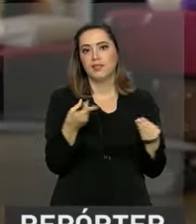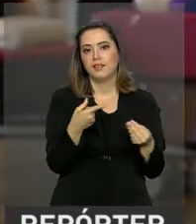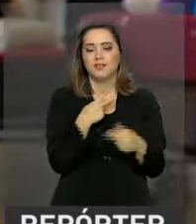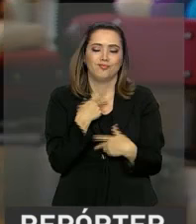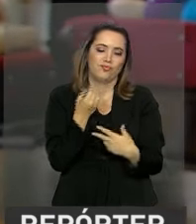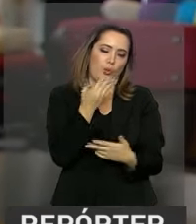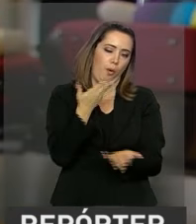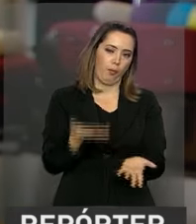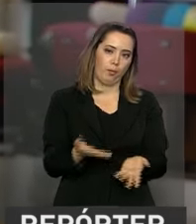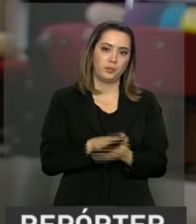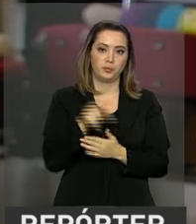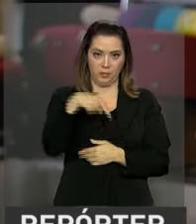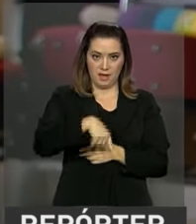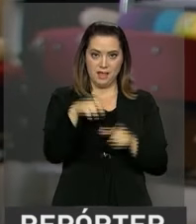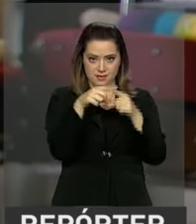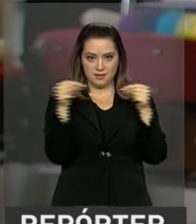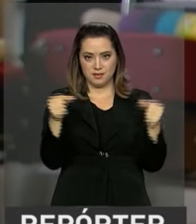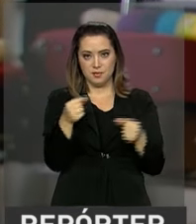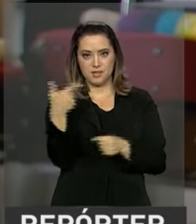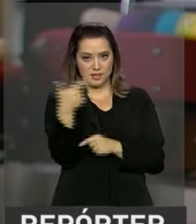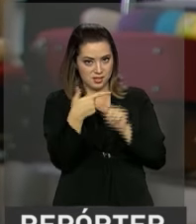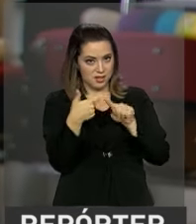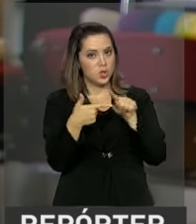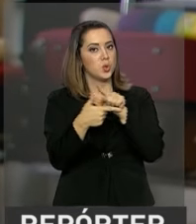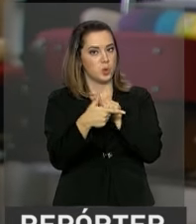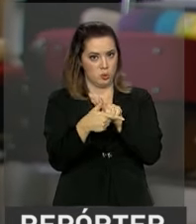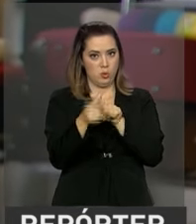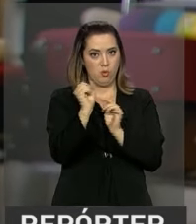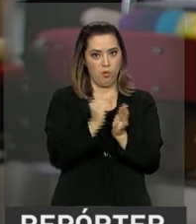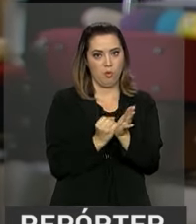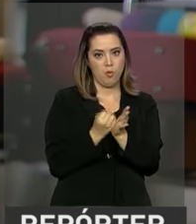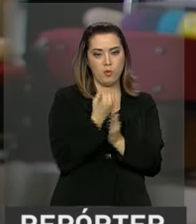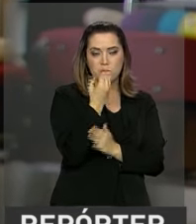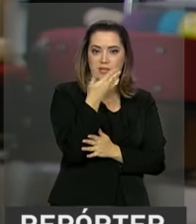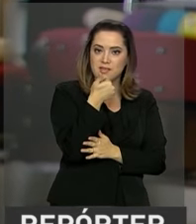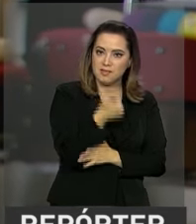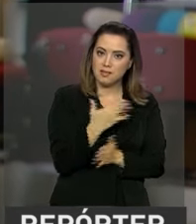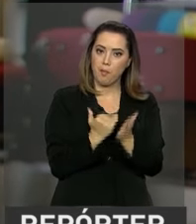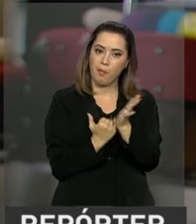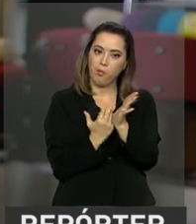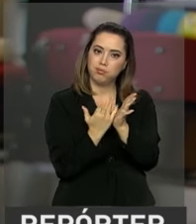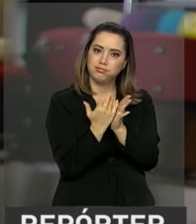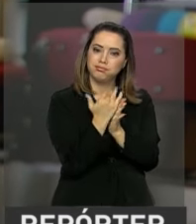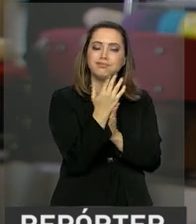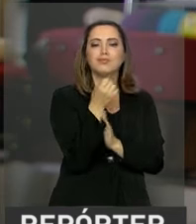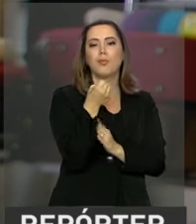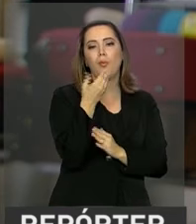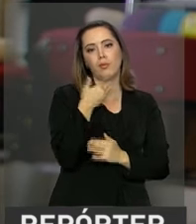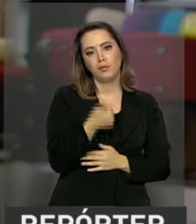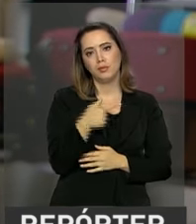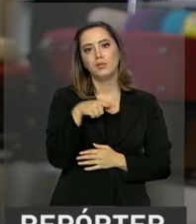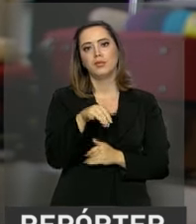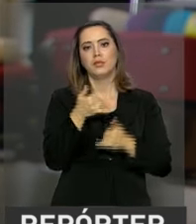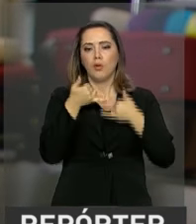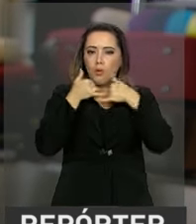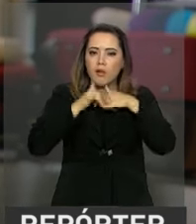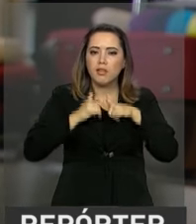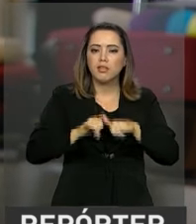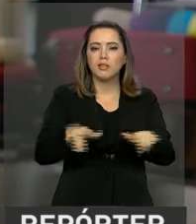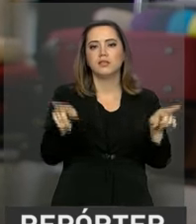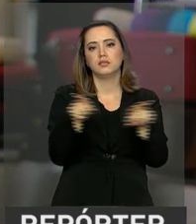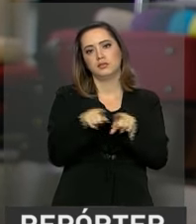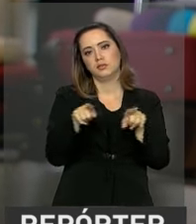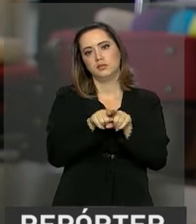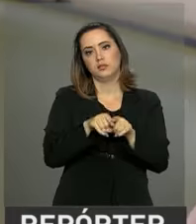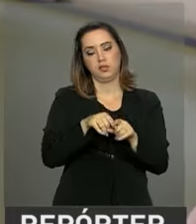de Brasília, dois dos itens que mais melhoraram na avaliação do consumidor foram acesso às tomadas e à